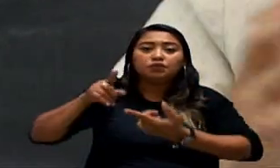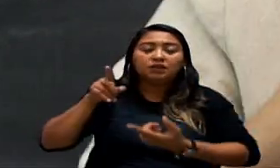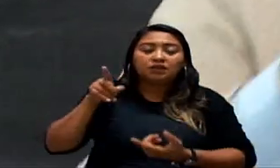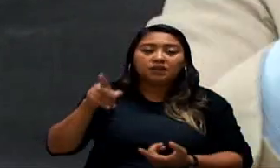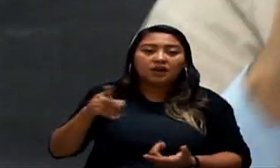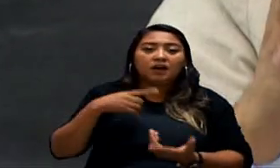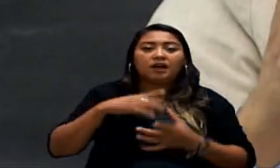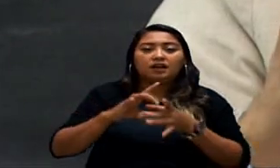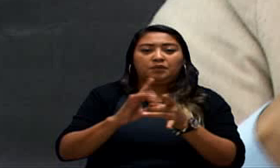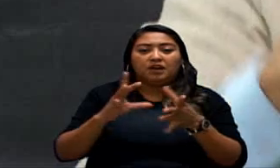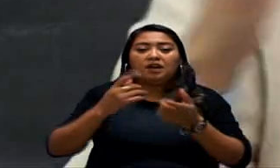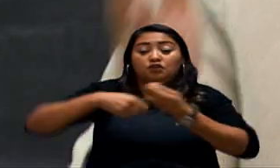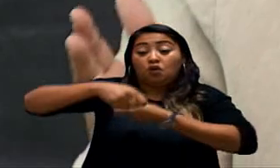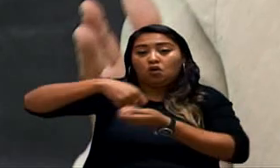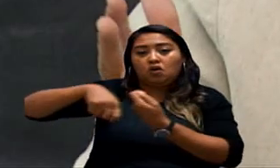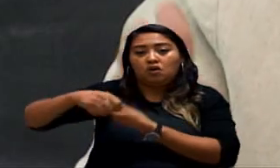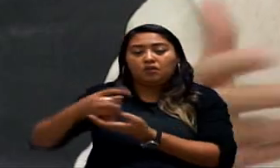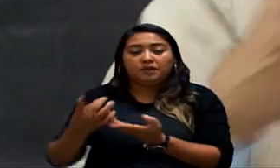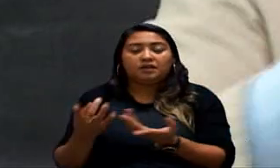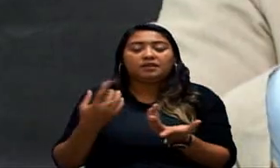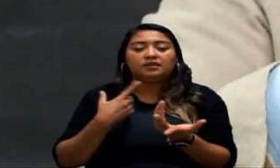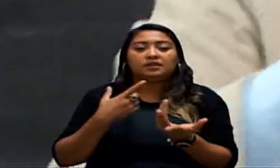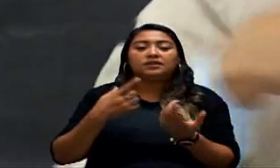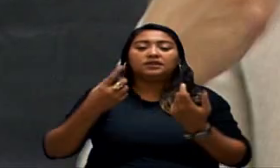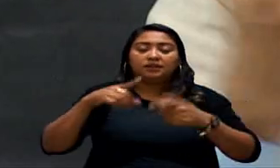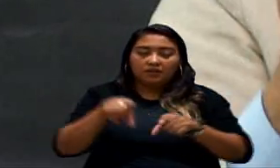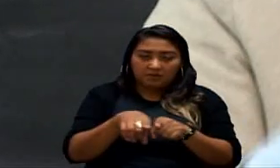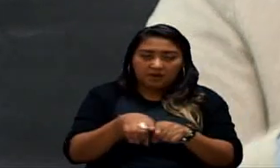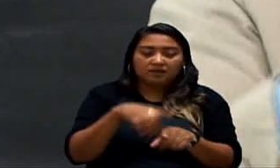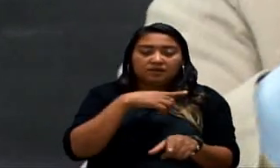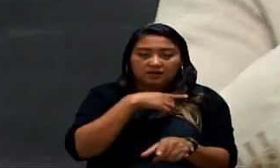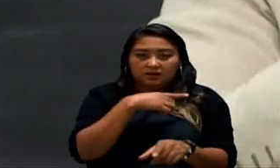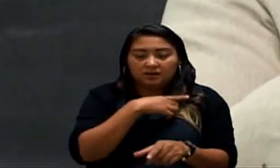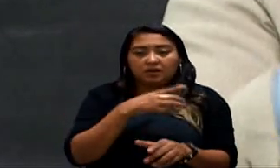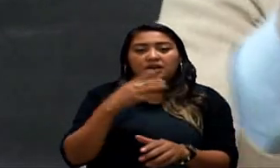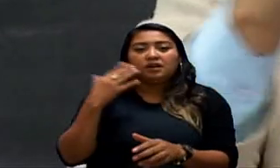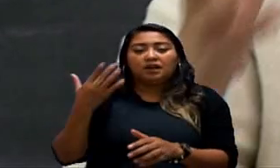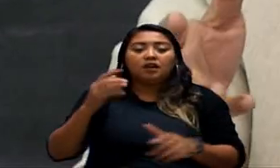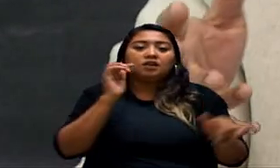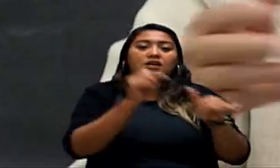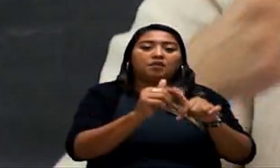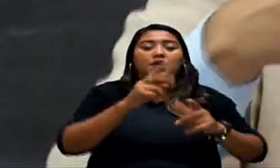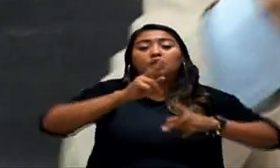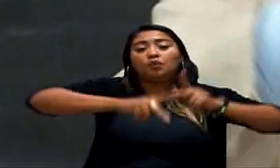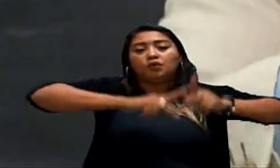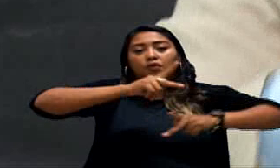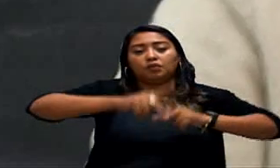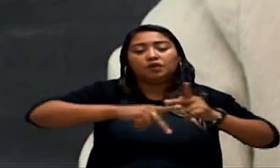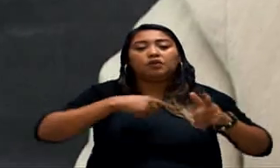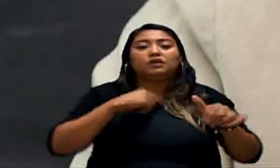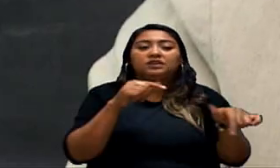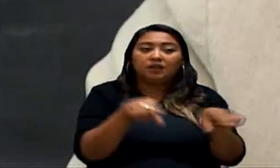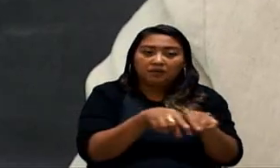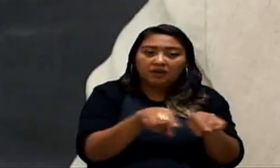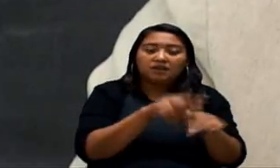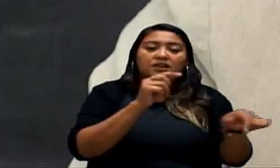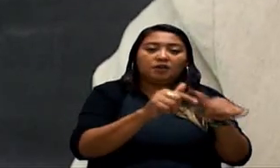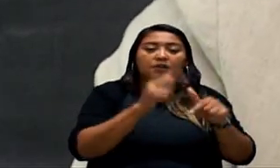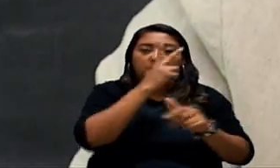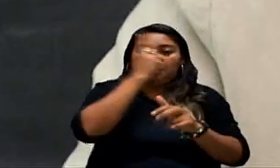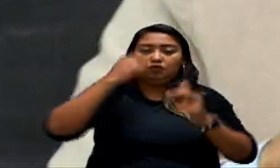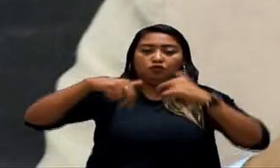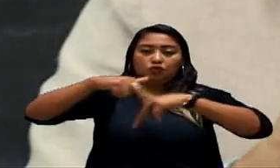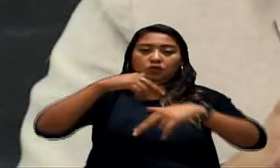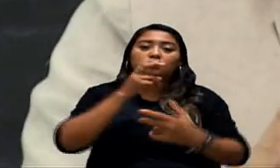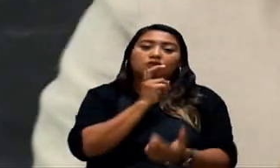de liberdade econômica, que a gente tem que ter também de tudo o que seria serviços públicos e serviços prestados para a população